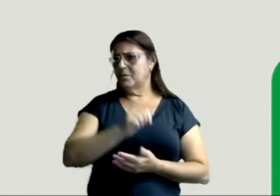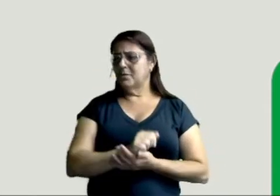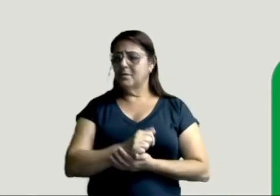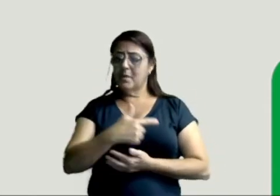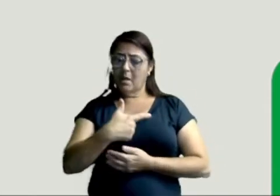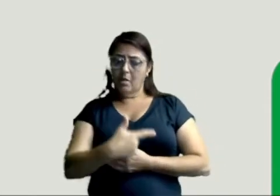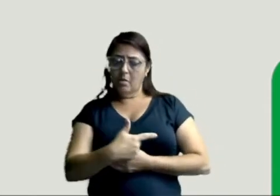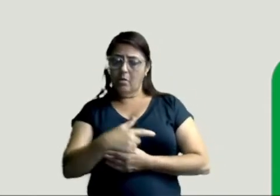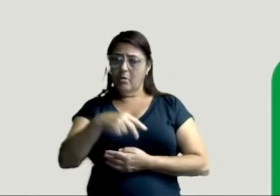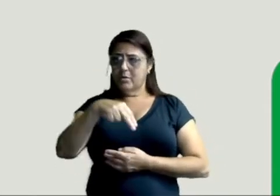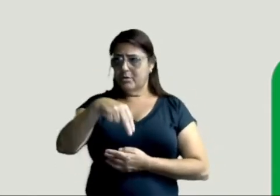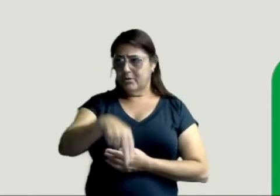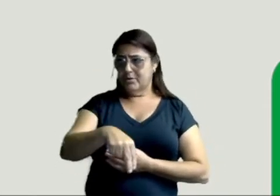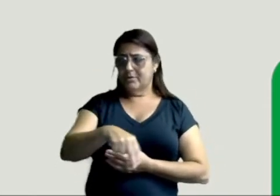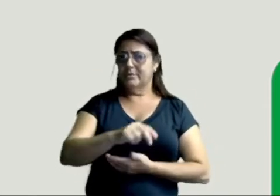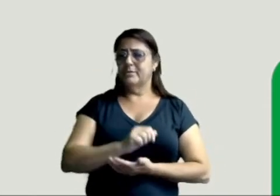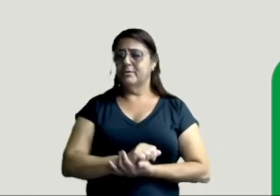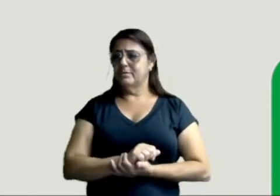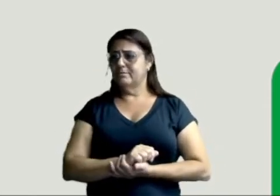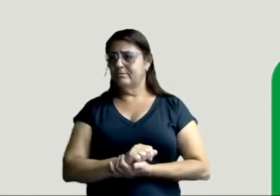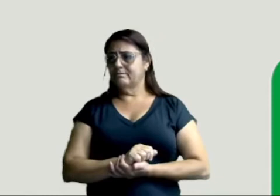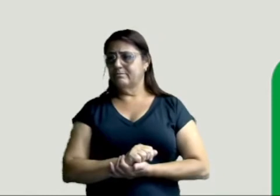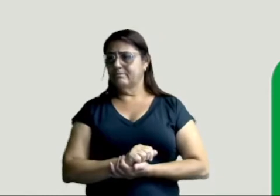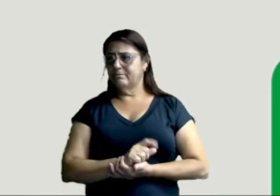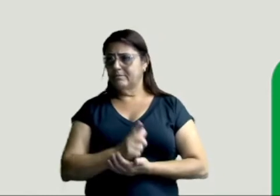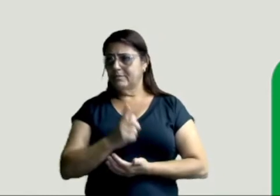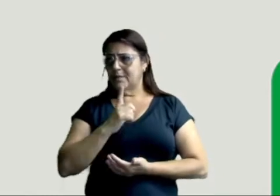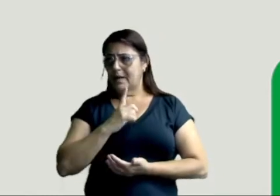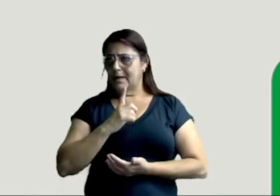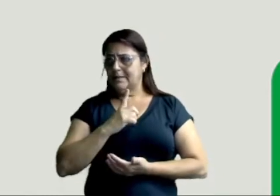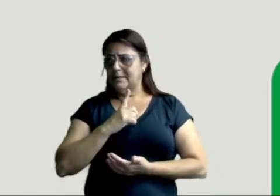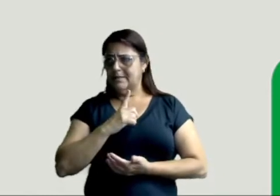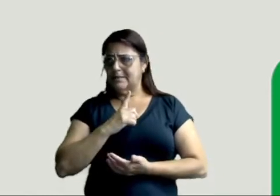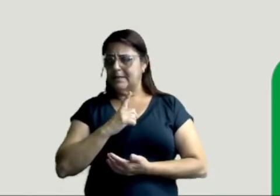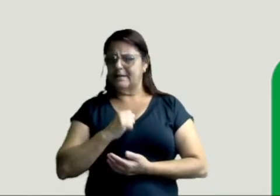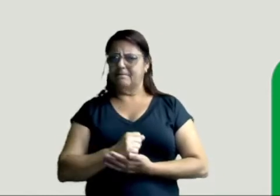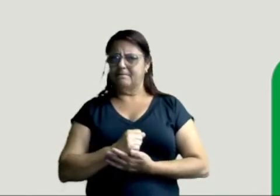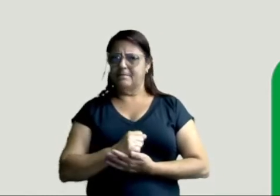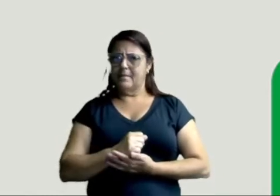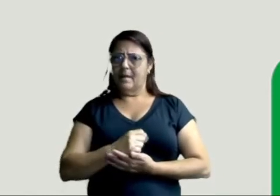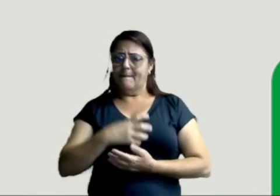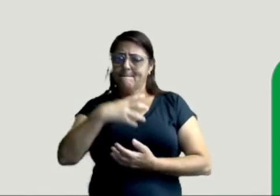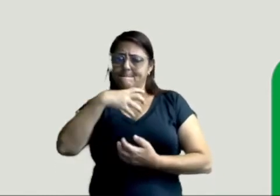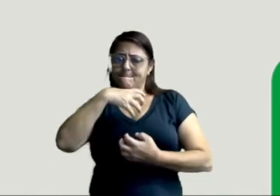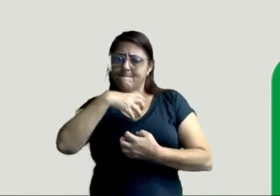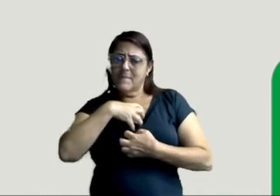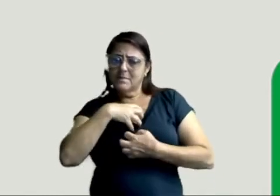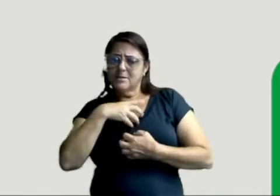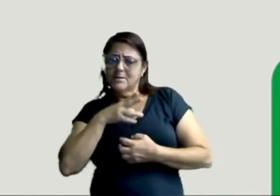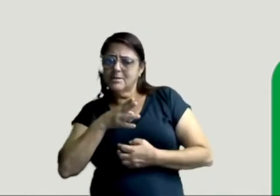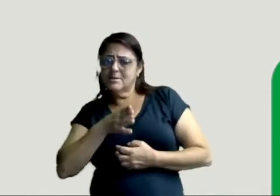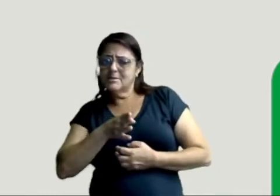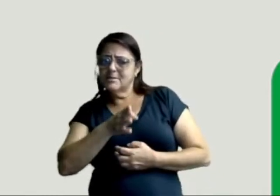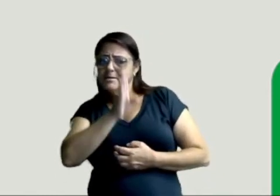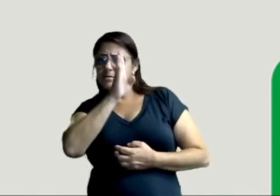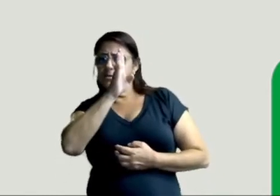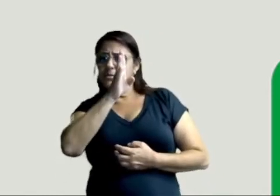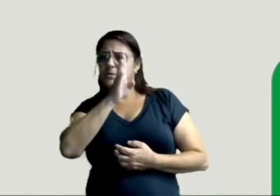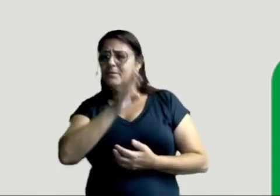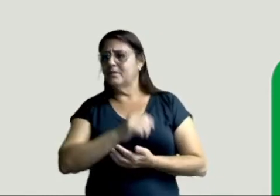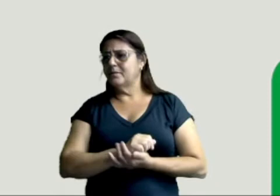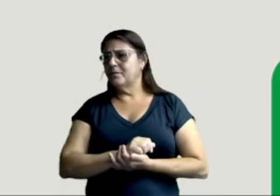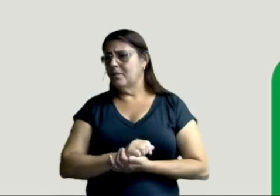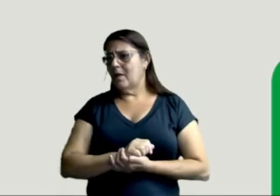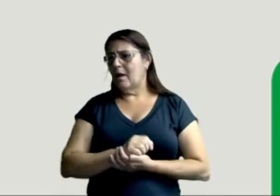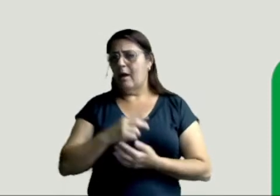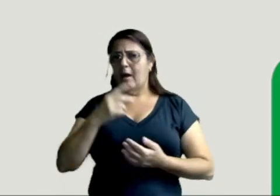que, bem simples aí, tá bom? Se eles estão apontando para a mesma direção, tem o mesmo sentido, a